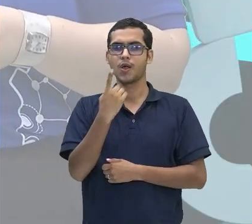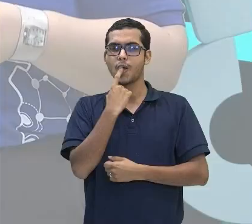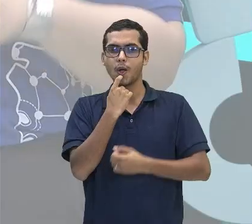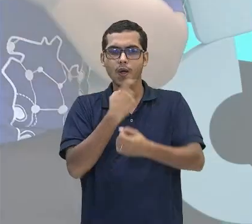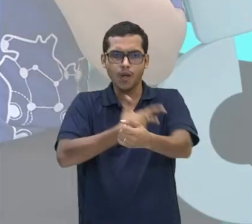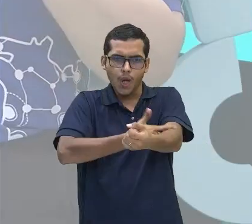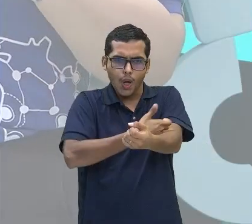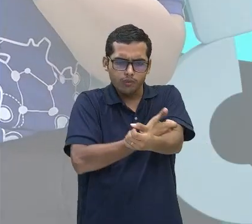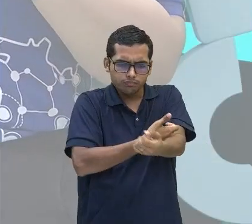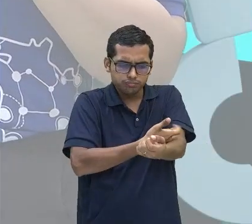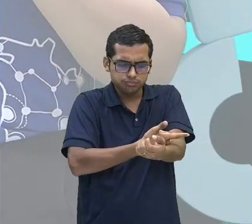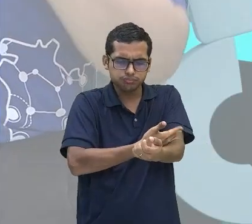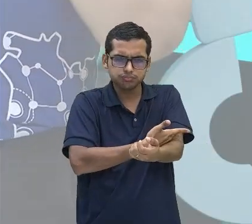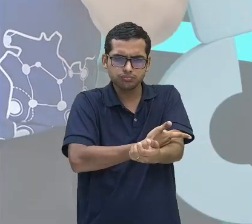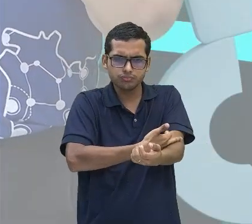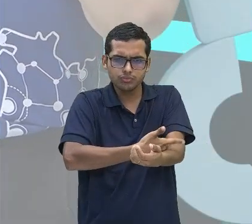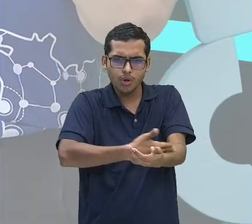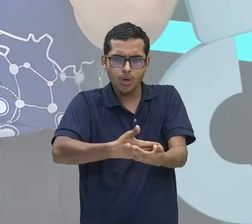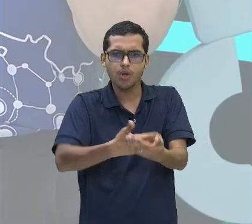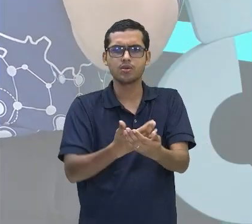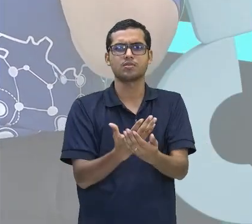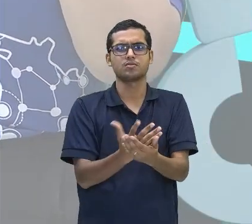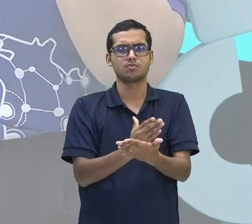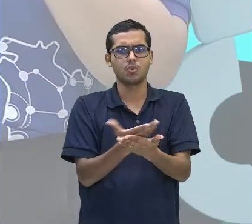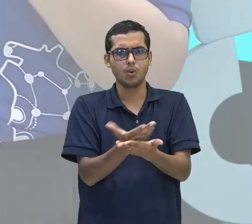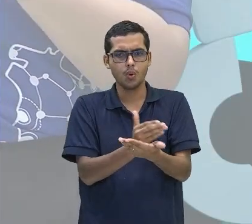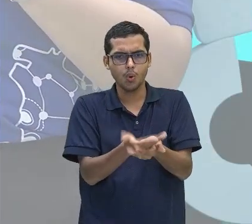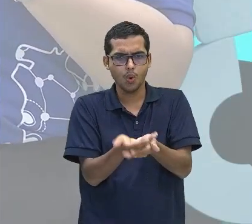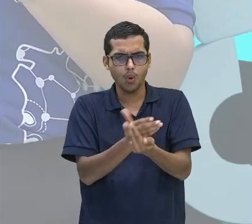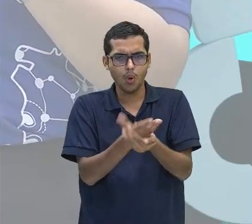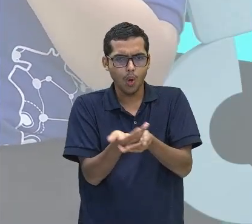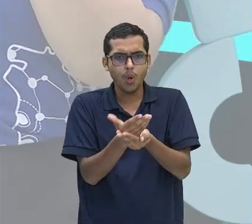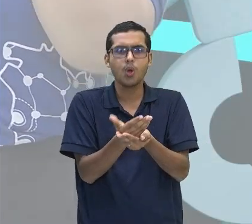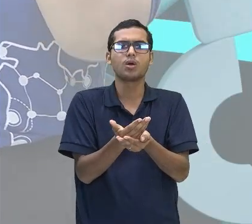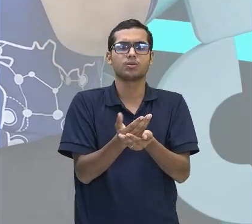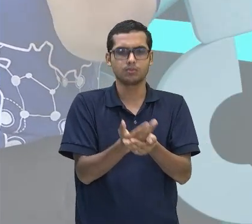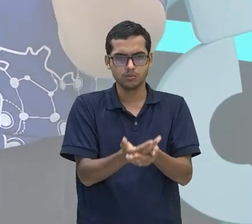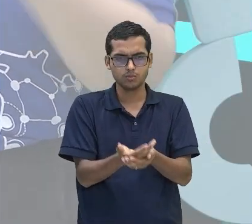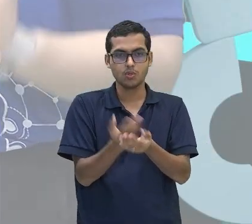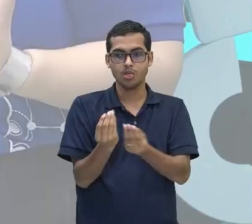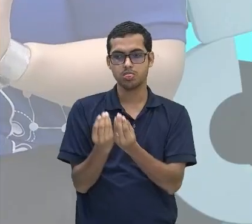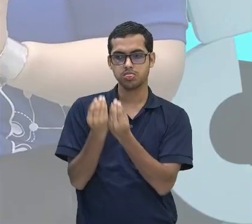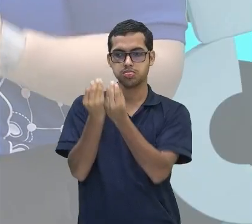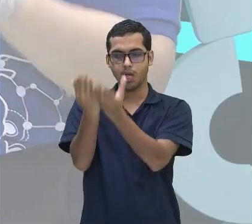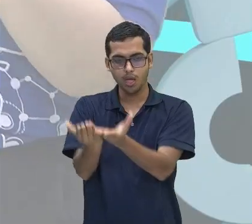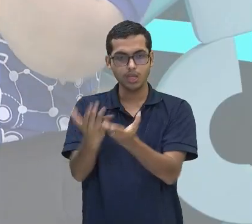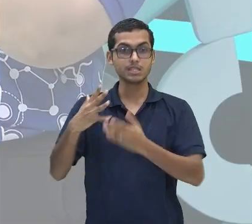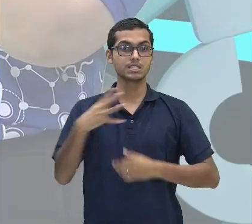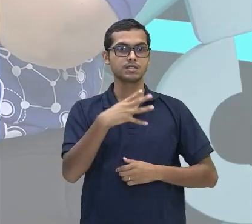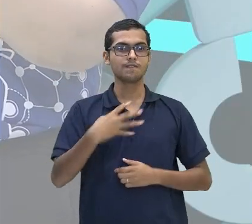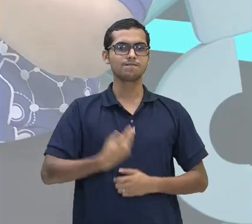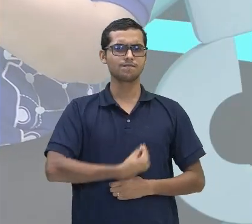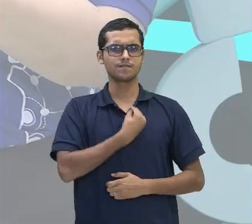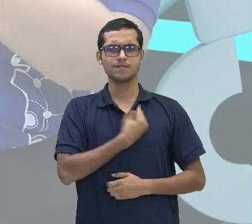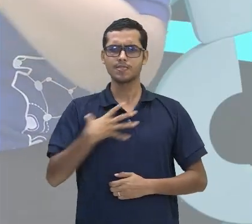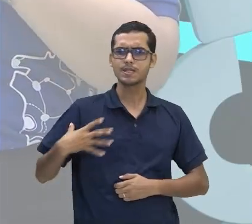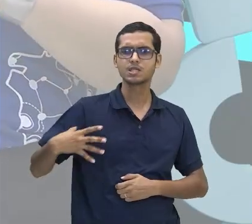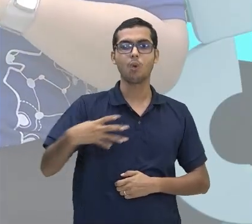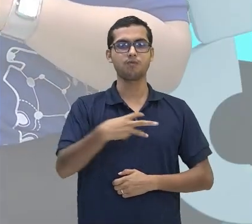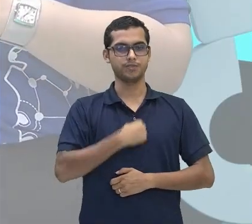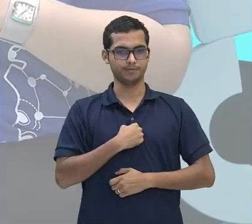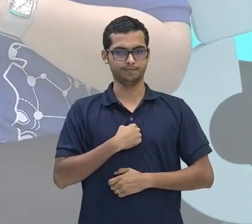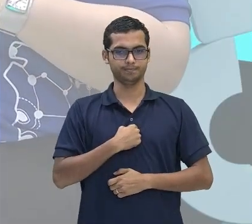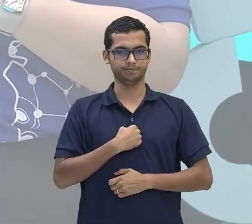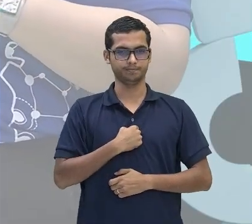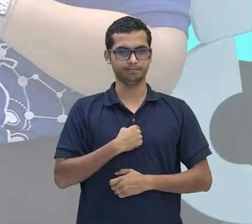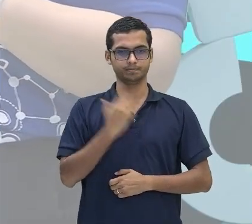seja um herói. Então observa que há toda a questão visual, a questão não verbal, que me sugere para o